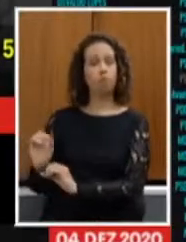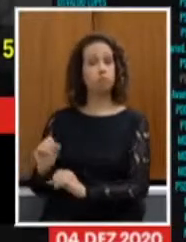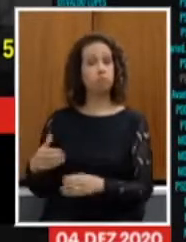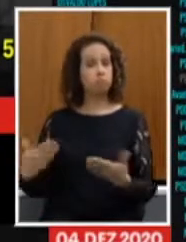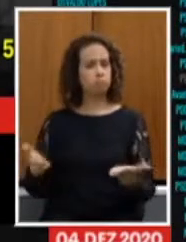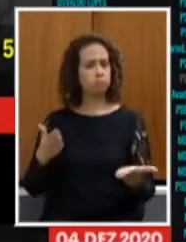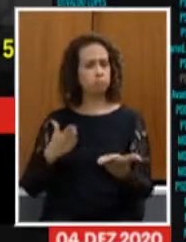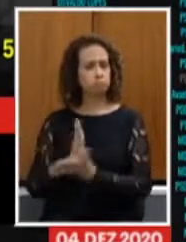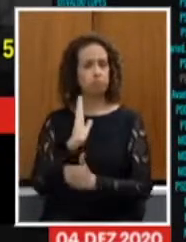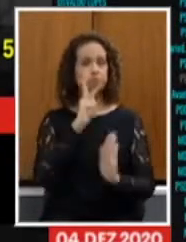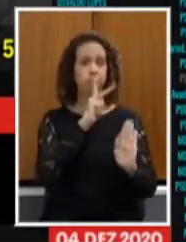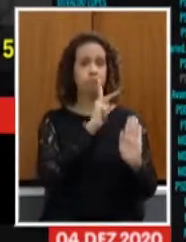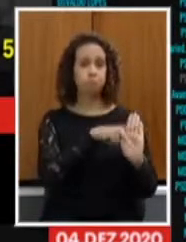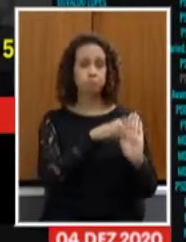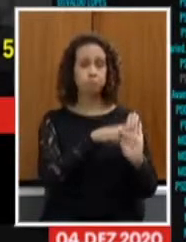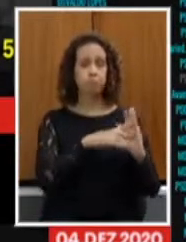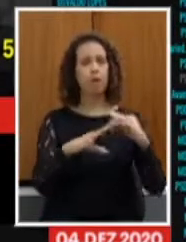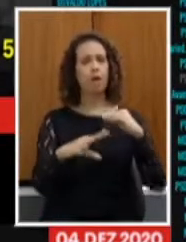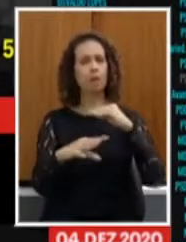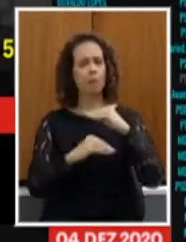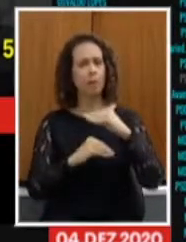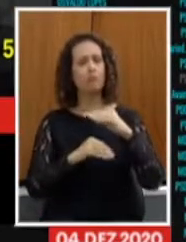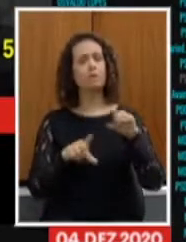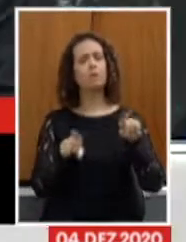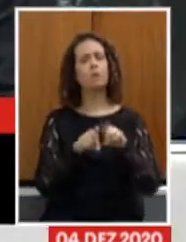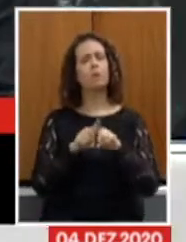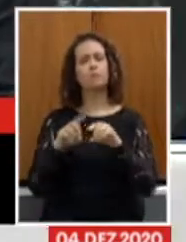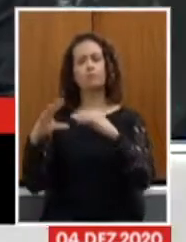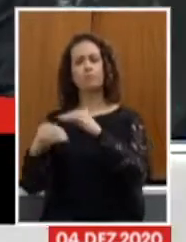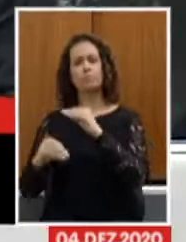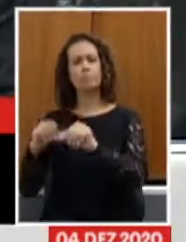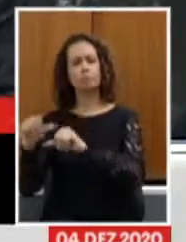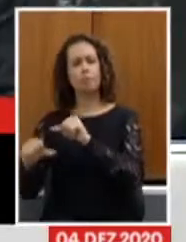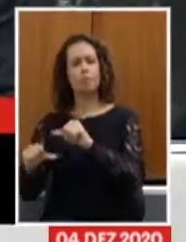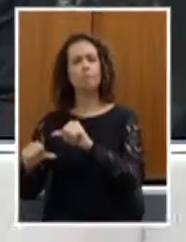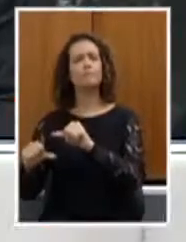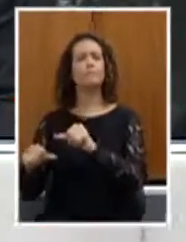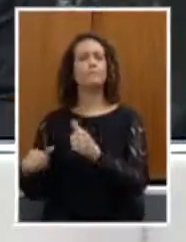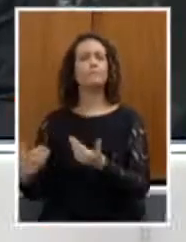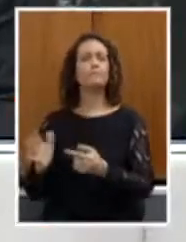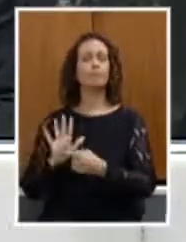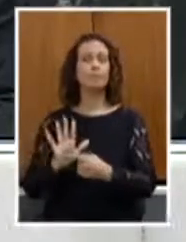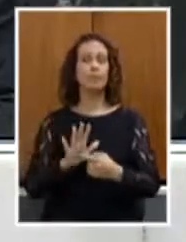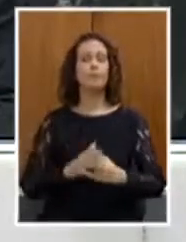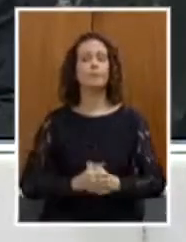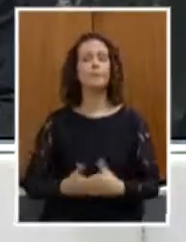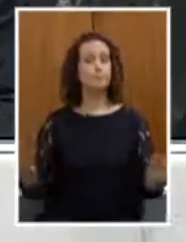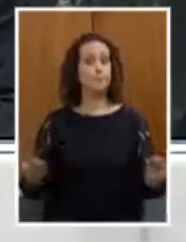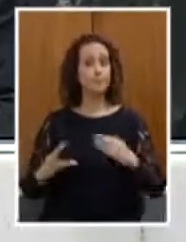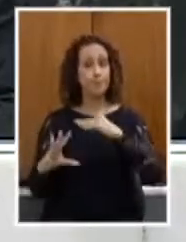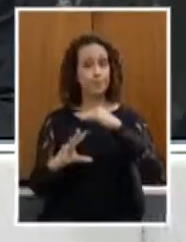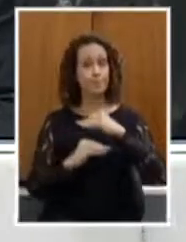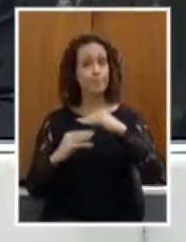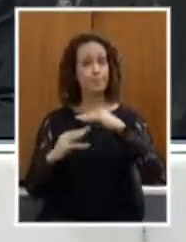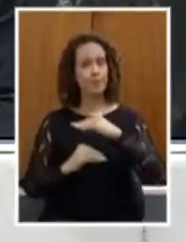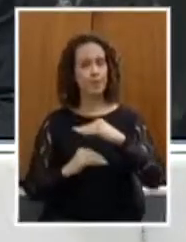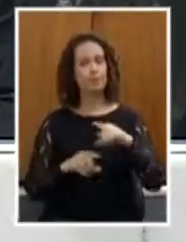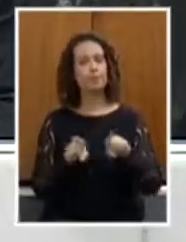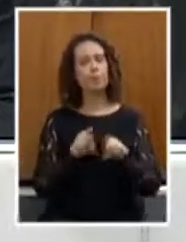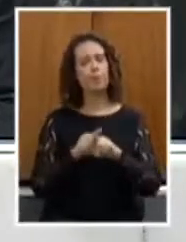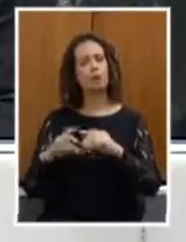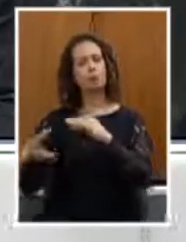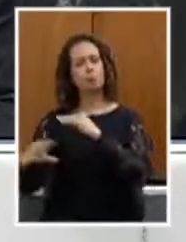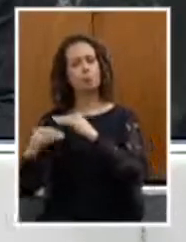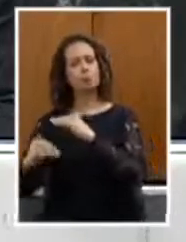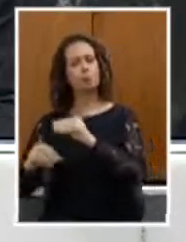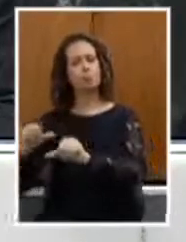projeto, salvo emendas, subemendas e destaque. Em votação agora, as emendas e a subemenda com